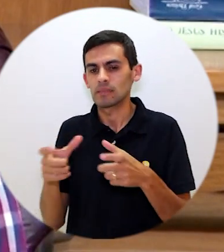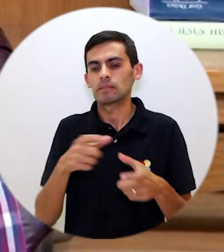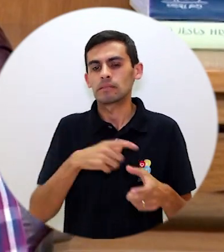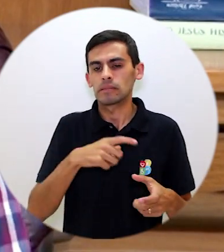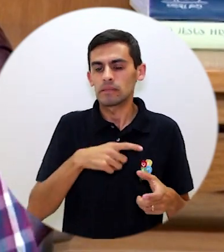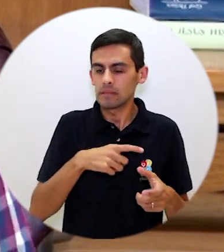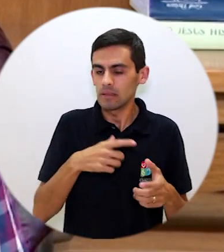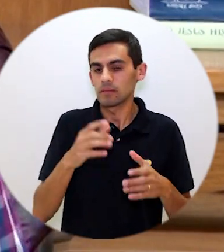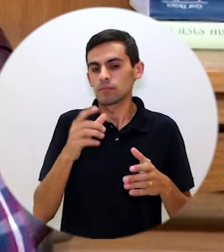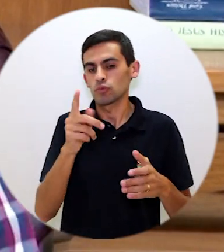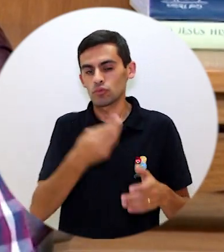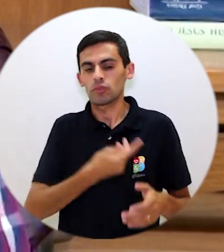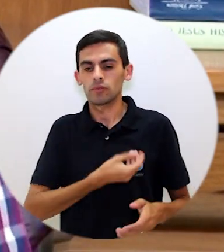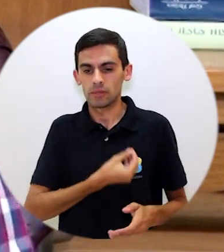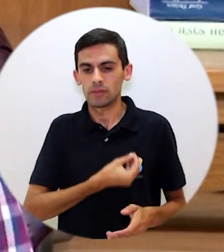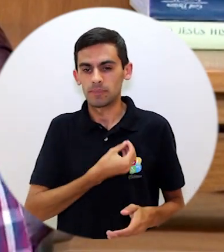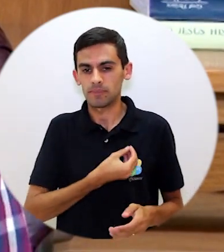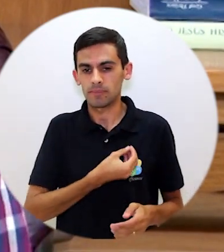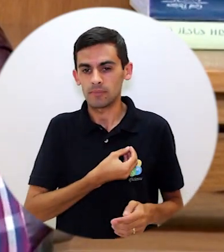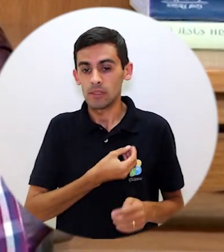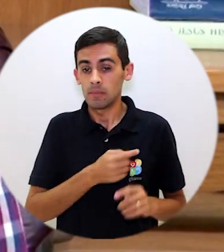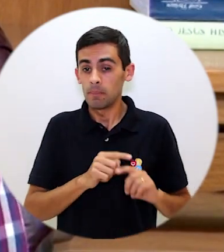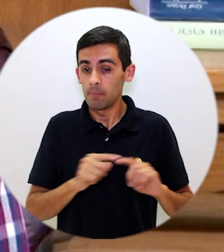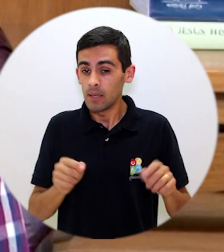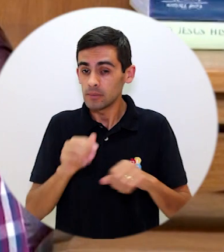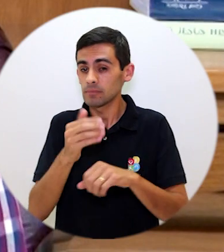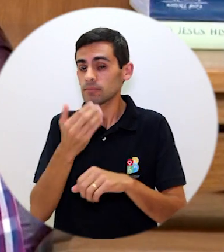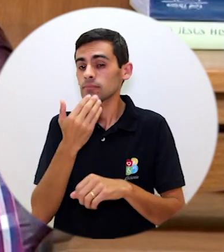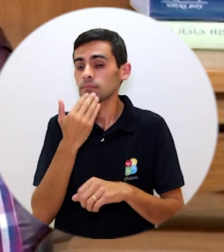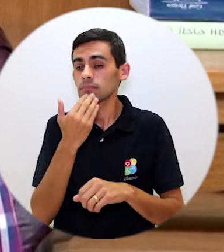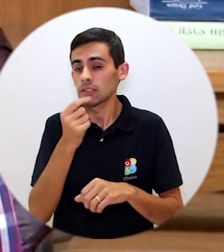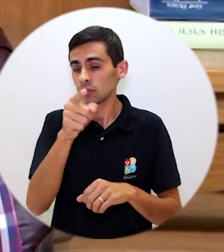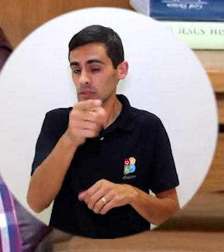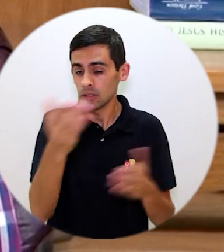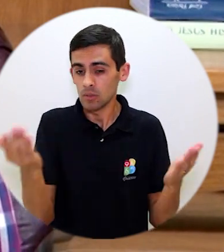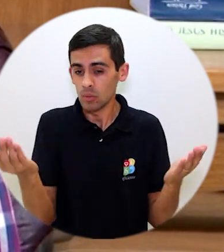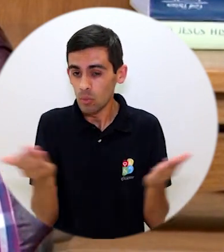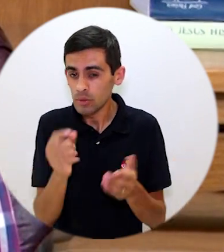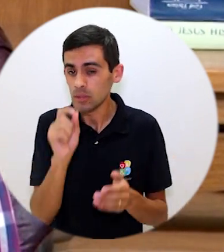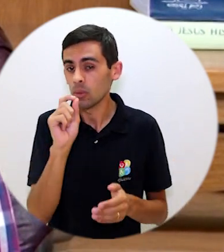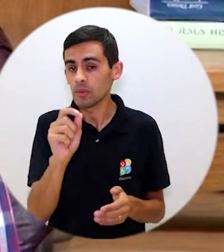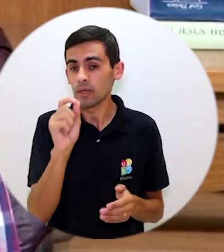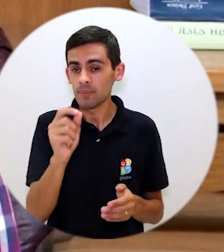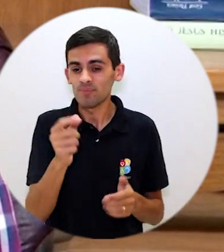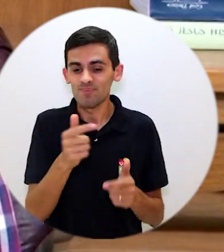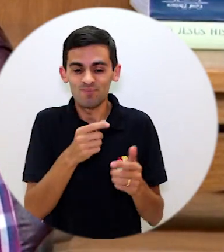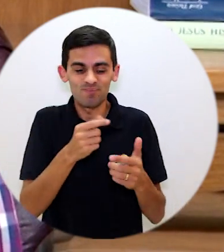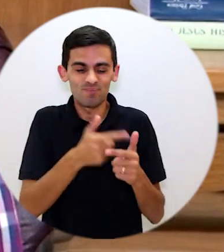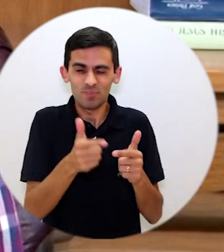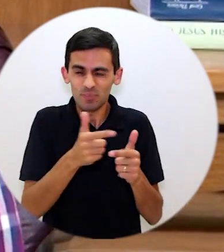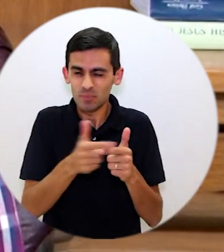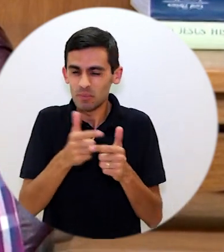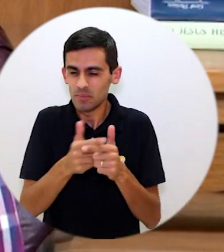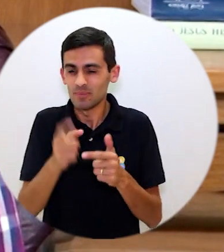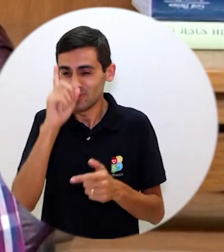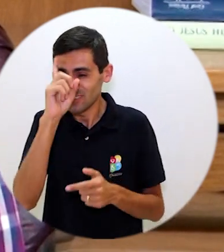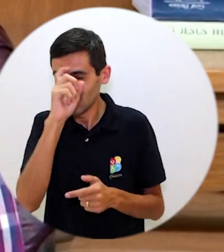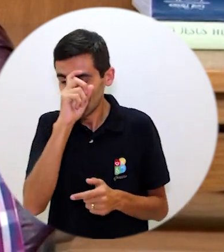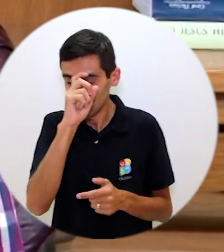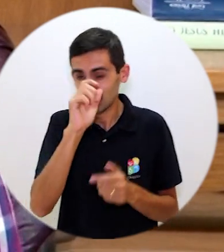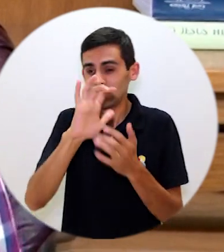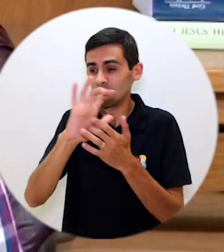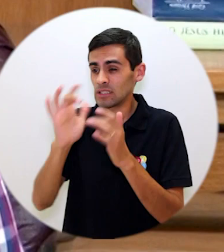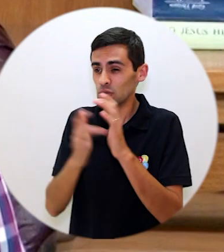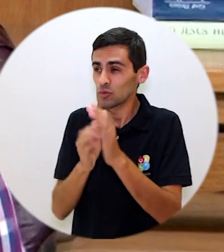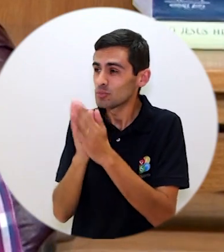ambiente que envolve toda a sua existência o convite que você precisa fazer então em meio à tempestade